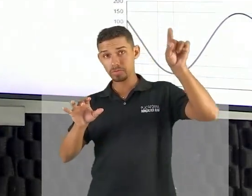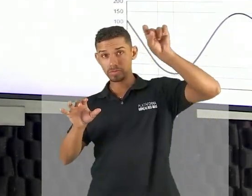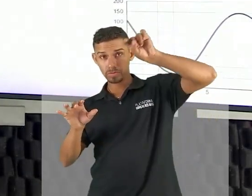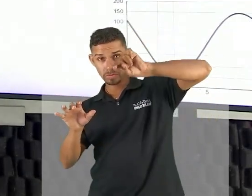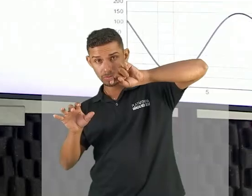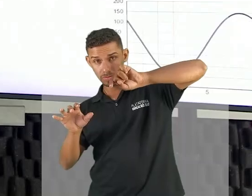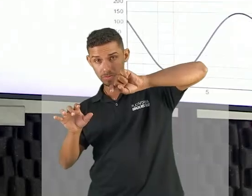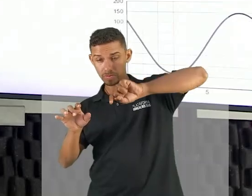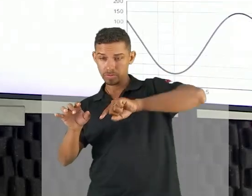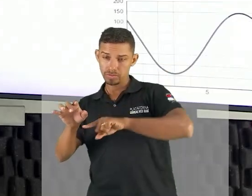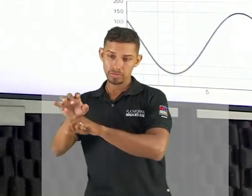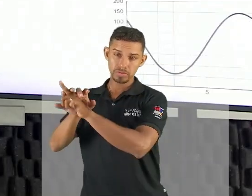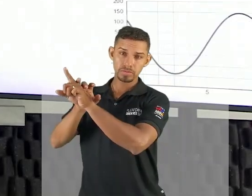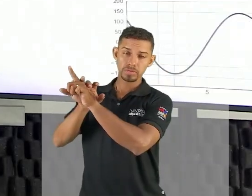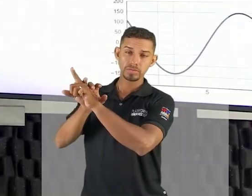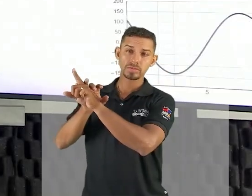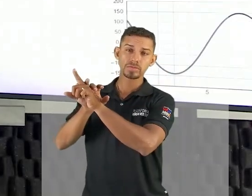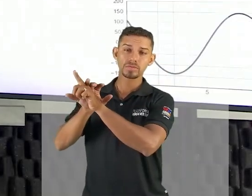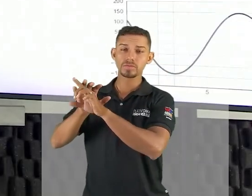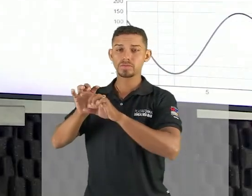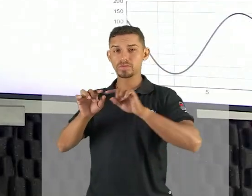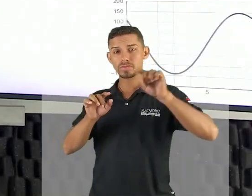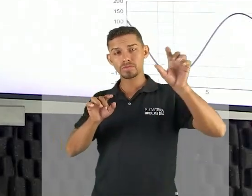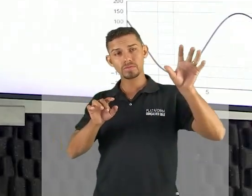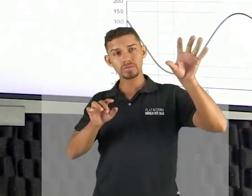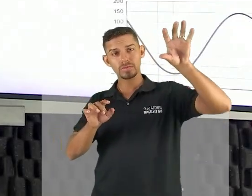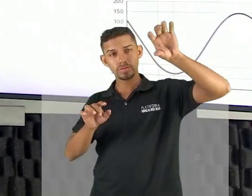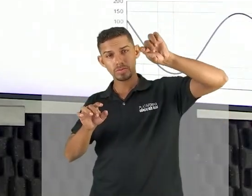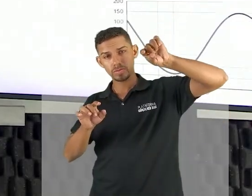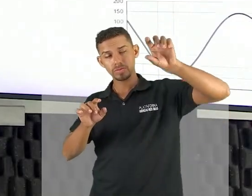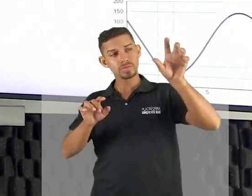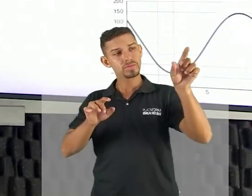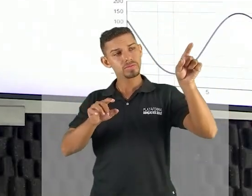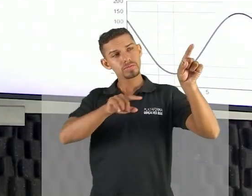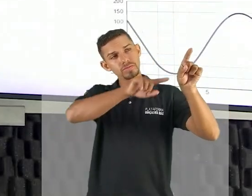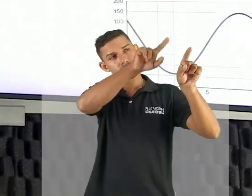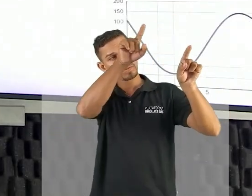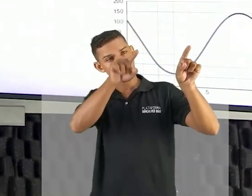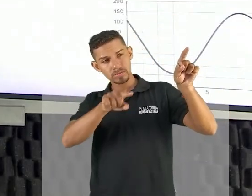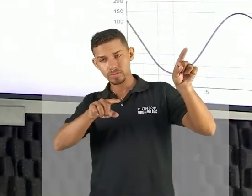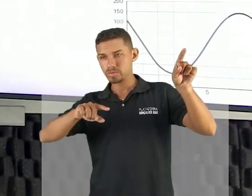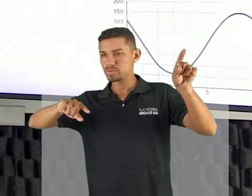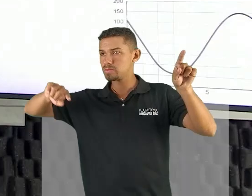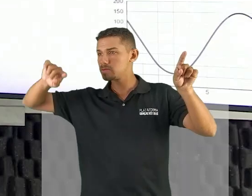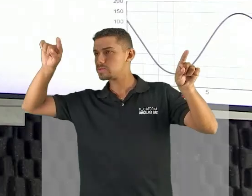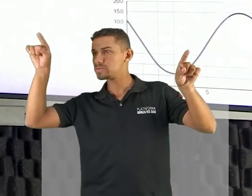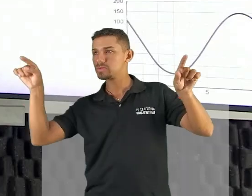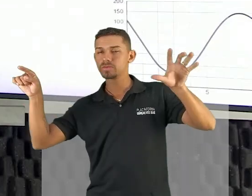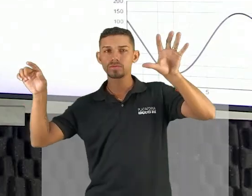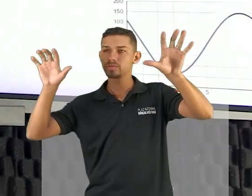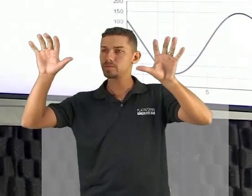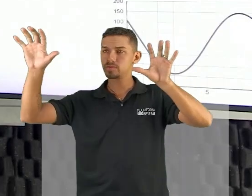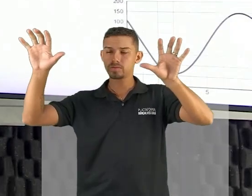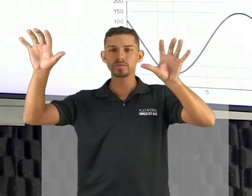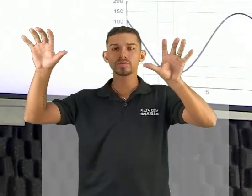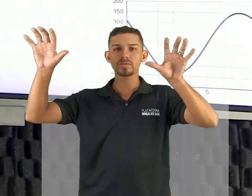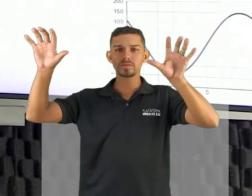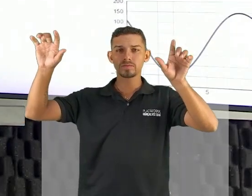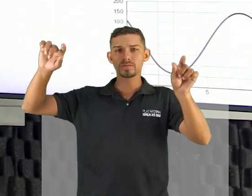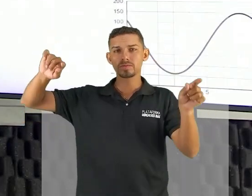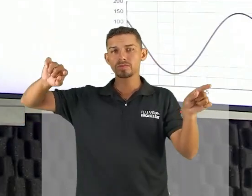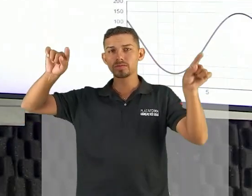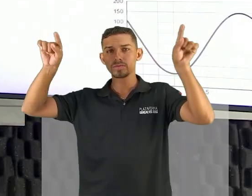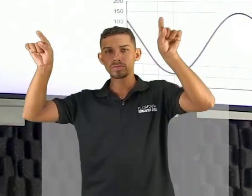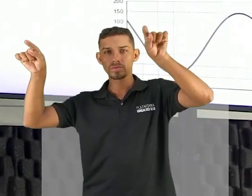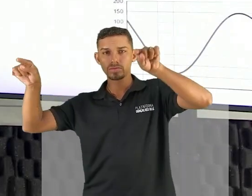a distância entre duas cristas consecutivas tem um nome ó essa distância aqui ó é um